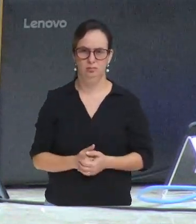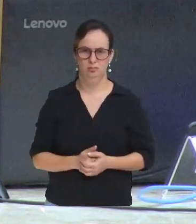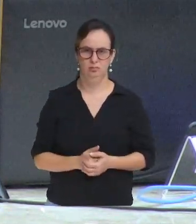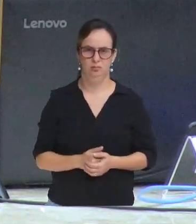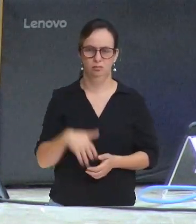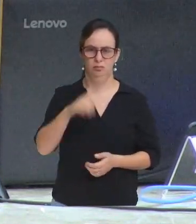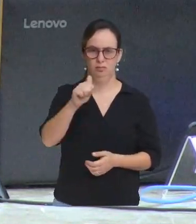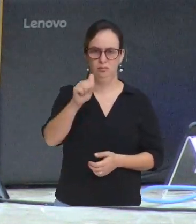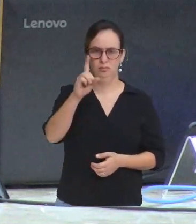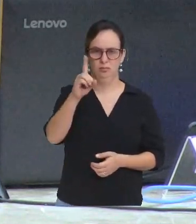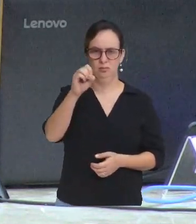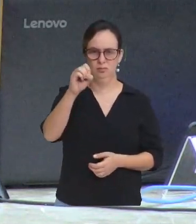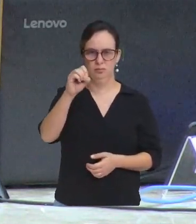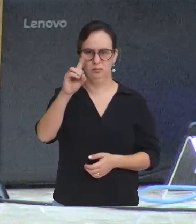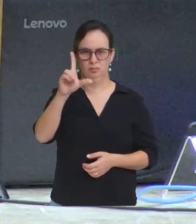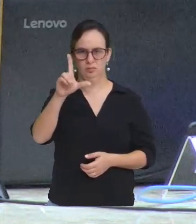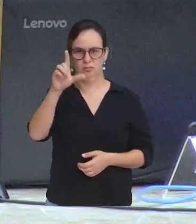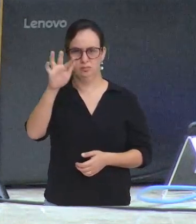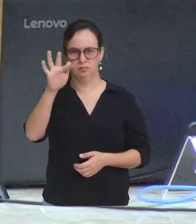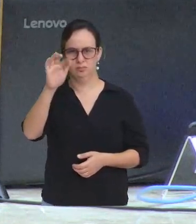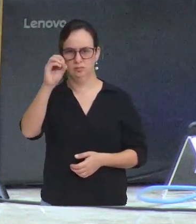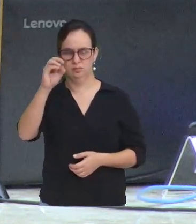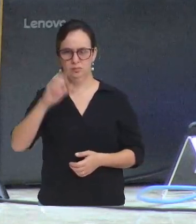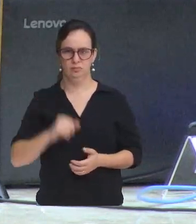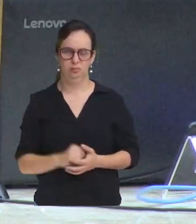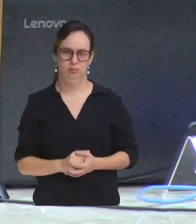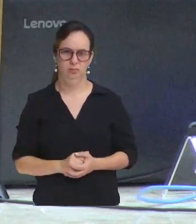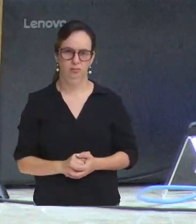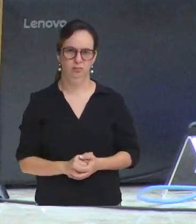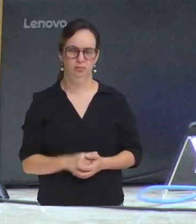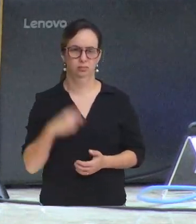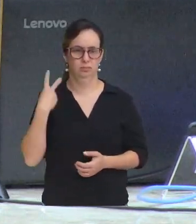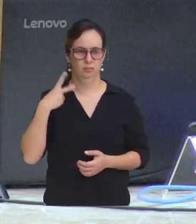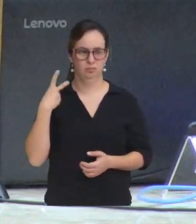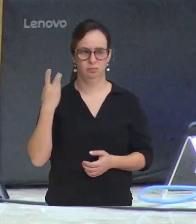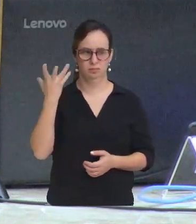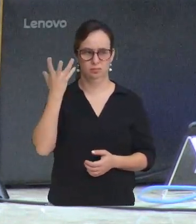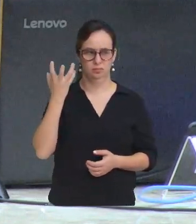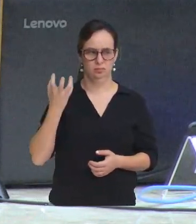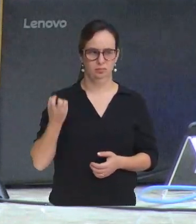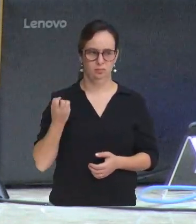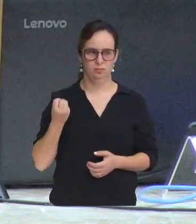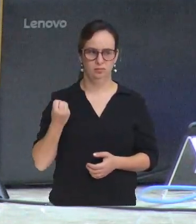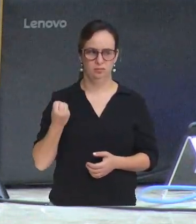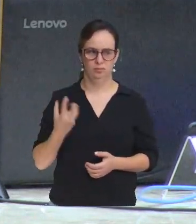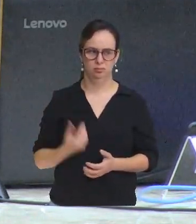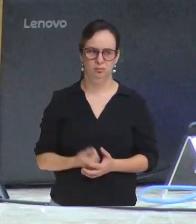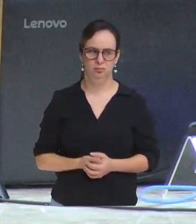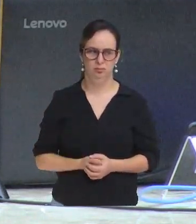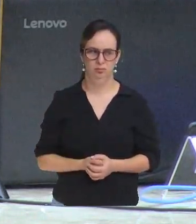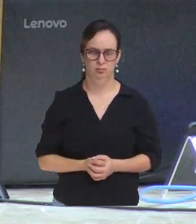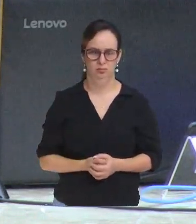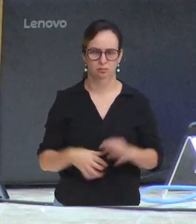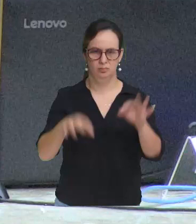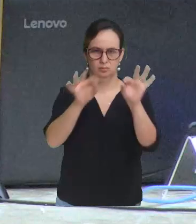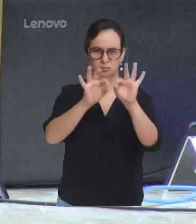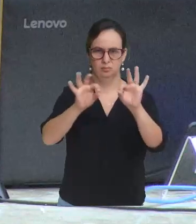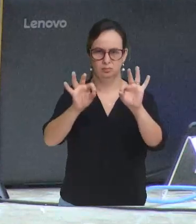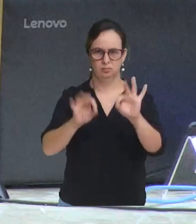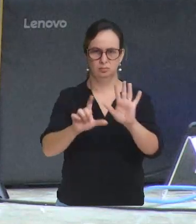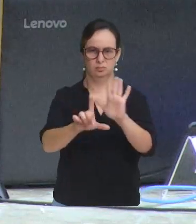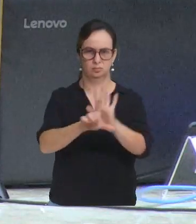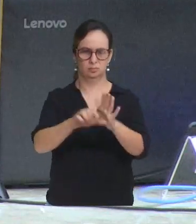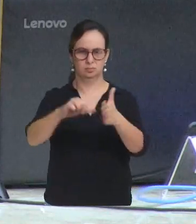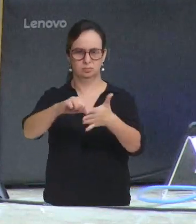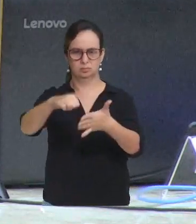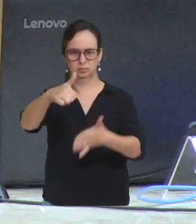do residencial Casa Blanca. Os vereadores que concordam que esse projeto de lei seja dado prioridade em